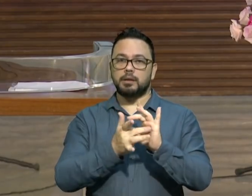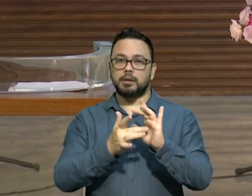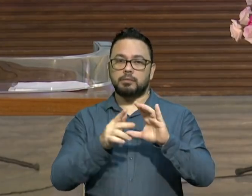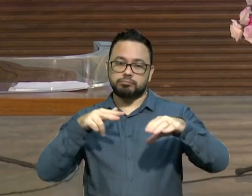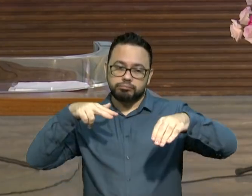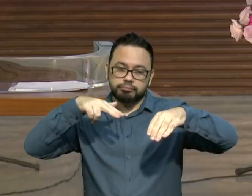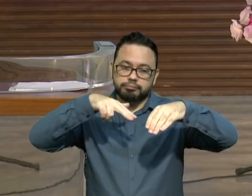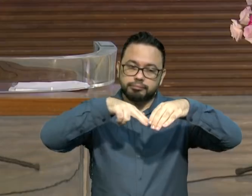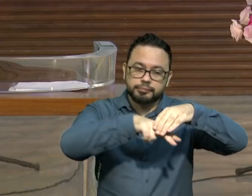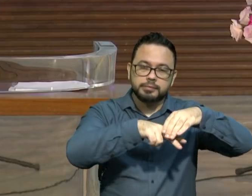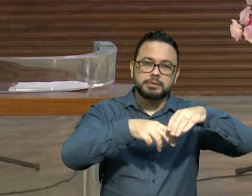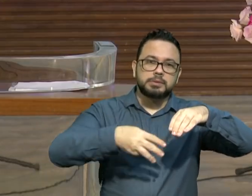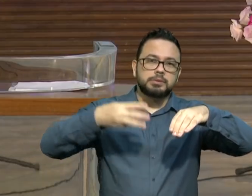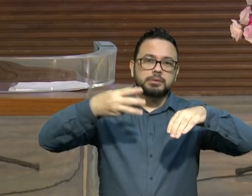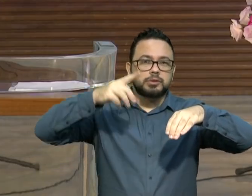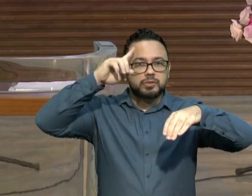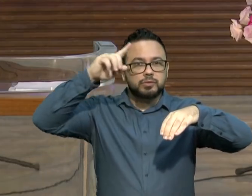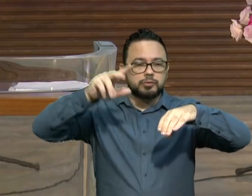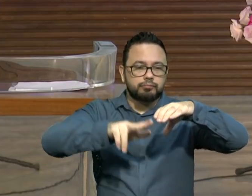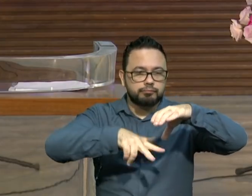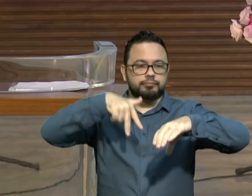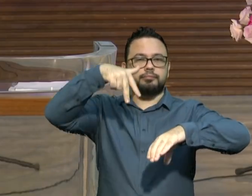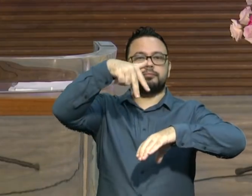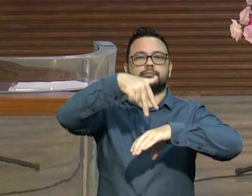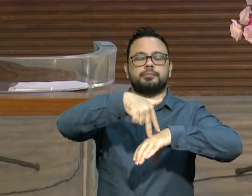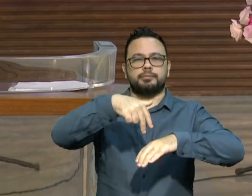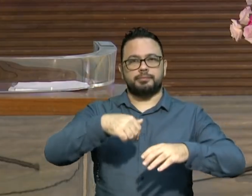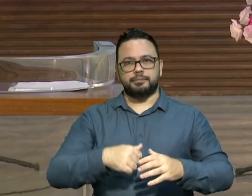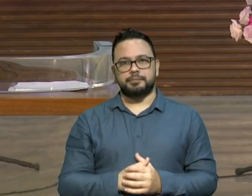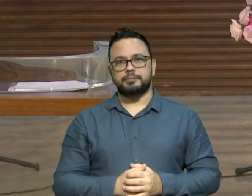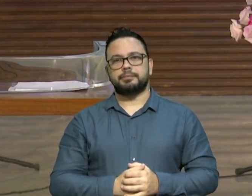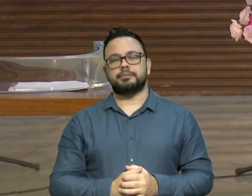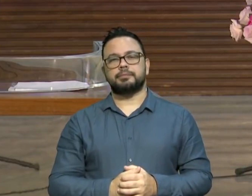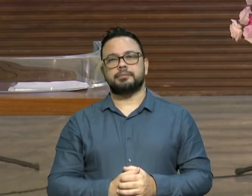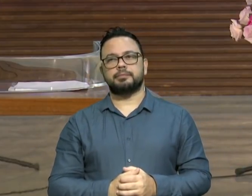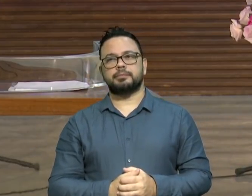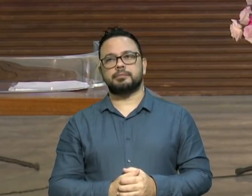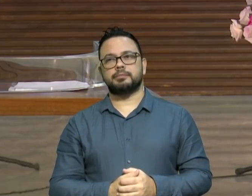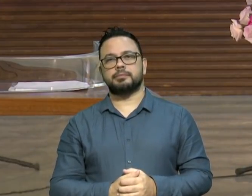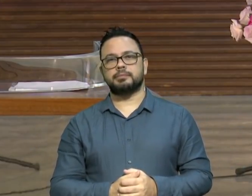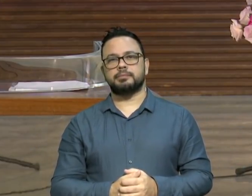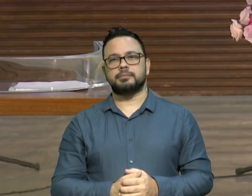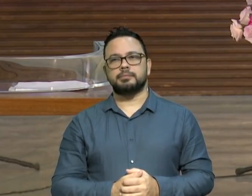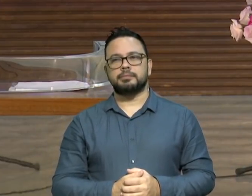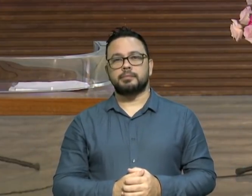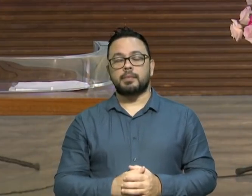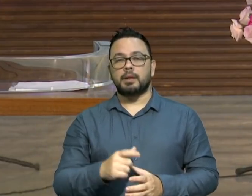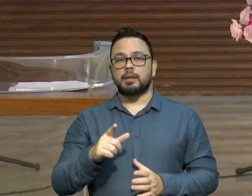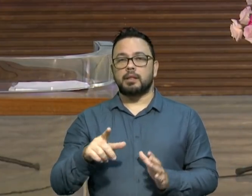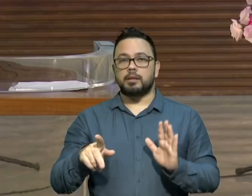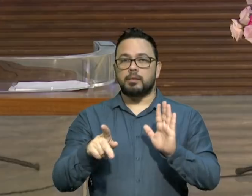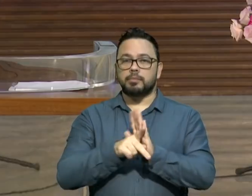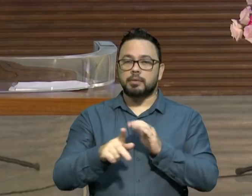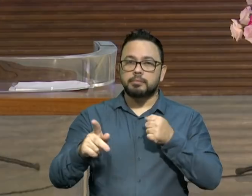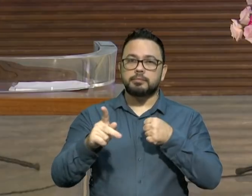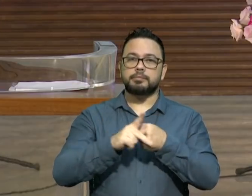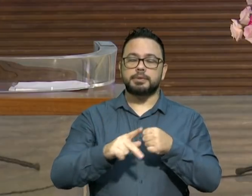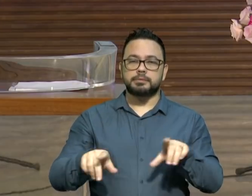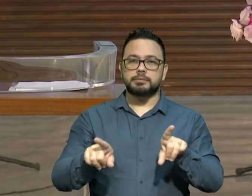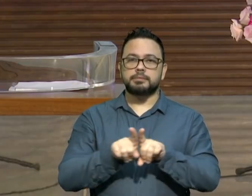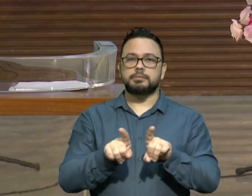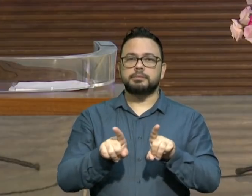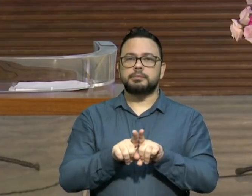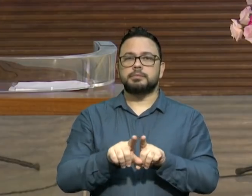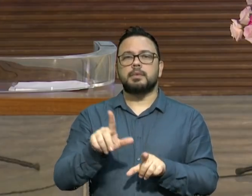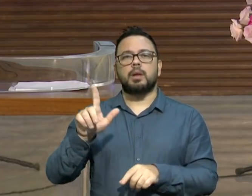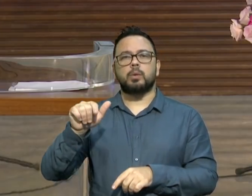ressuscitou ao terceiro dia segundo as escrituras e apareceu a Sefaz o nome Aramaico para Pedro e depois Aos doze